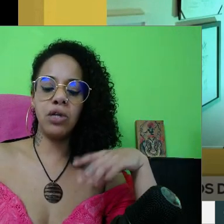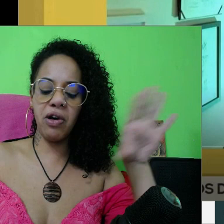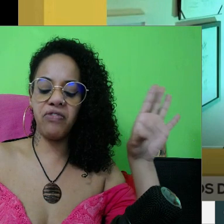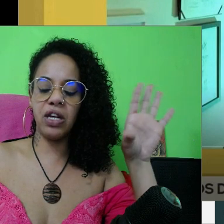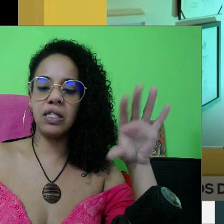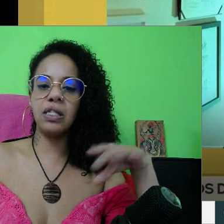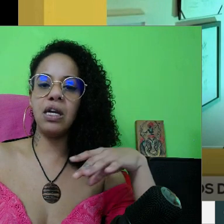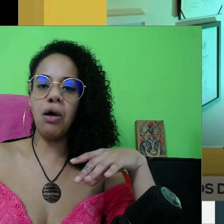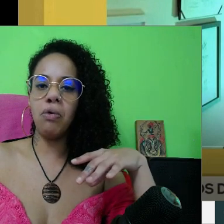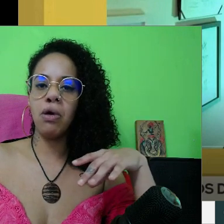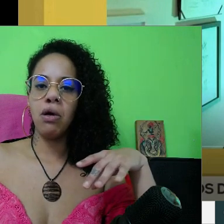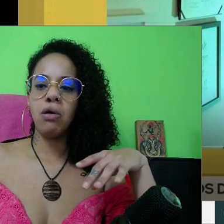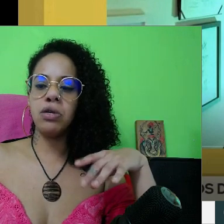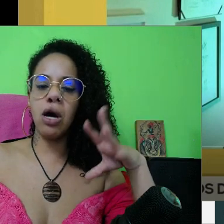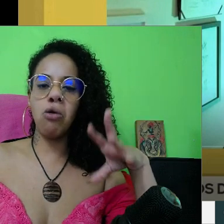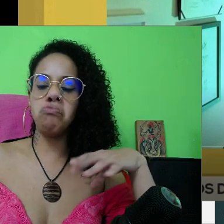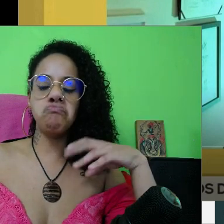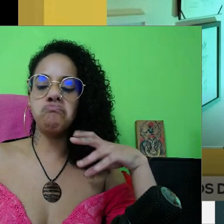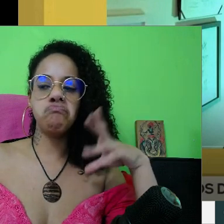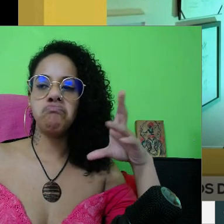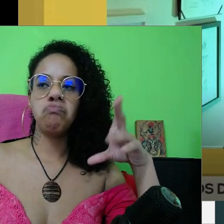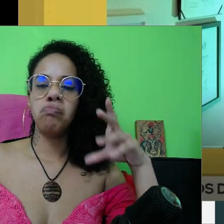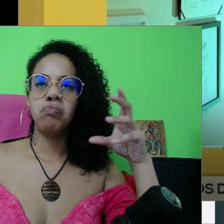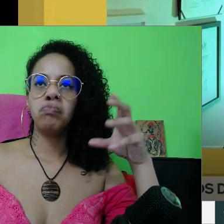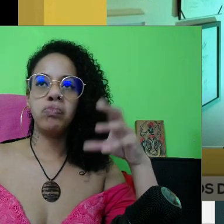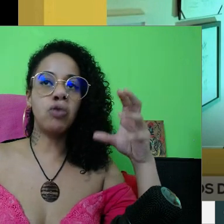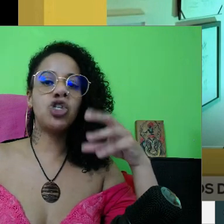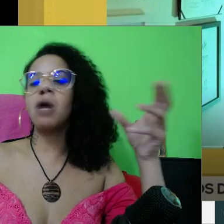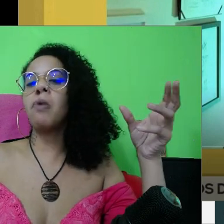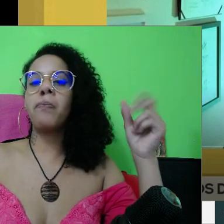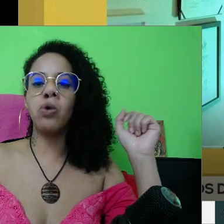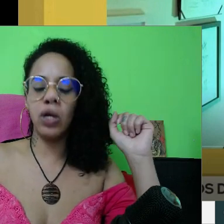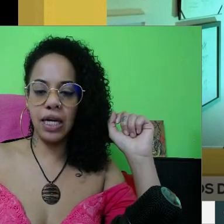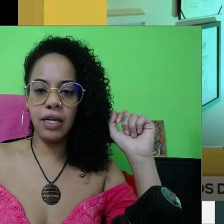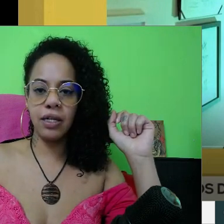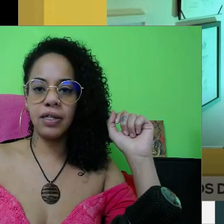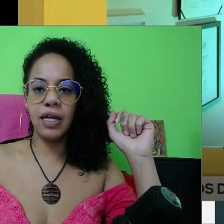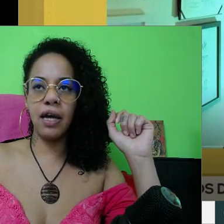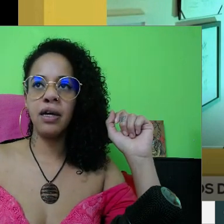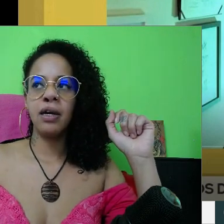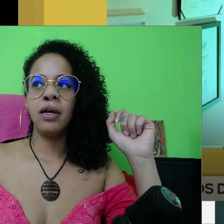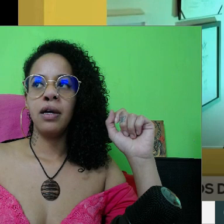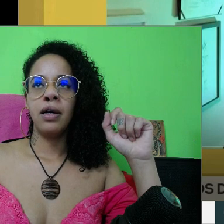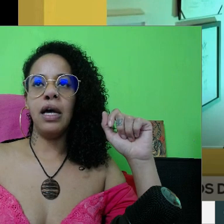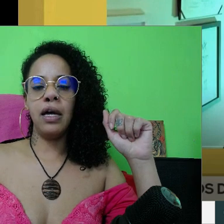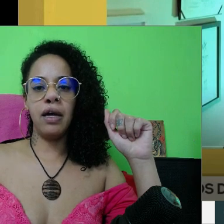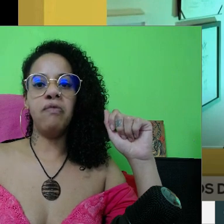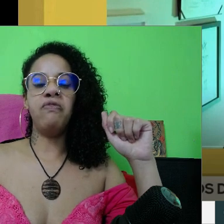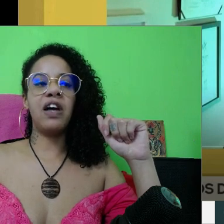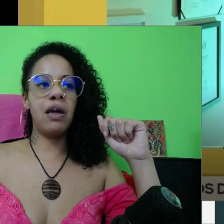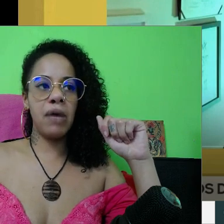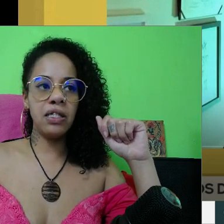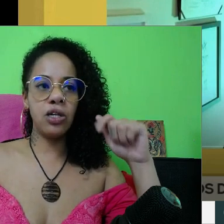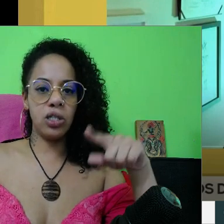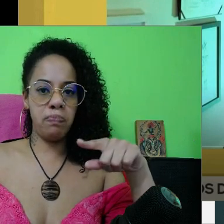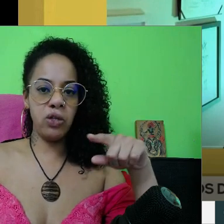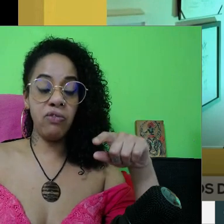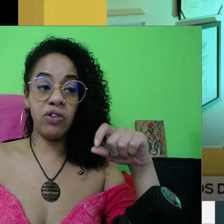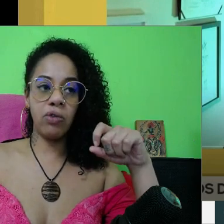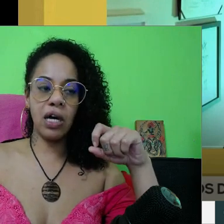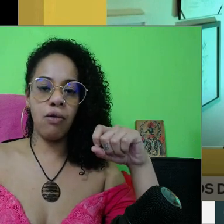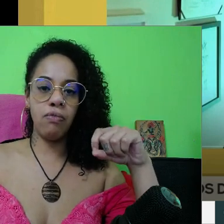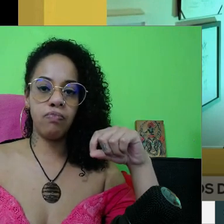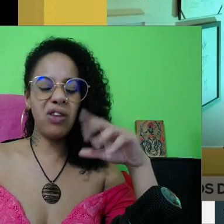não referenciam não não chamam para o rolê né falei bastante